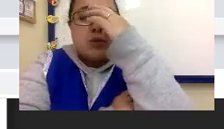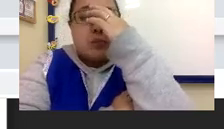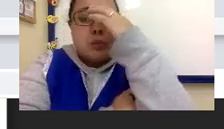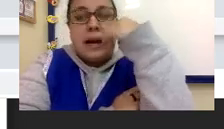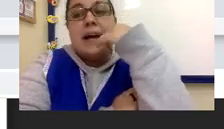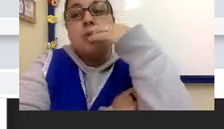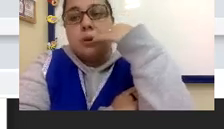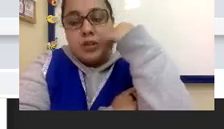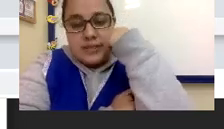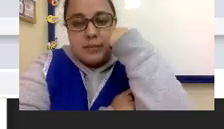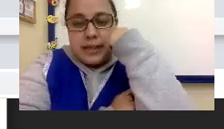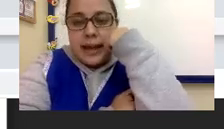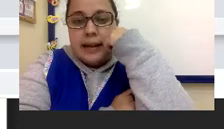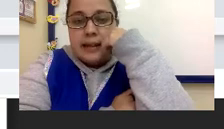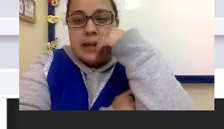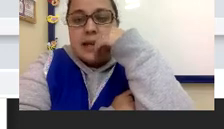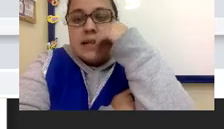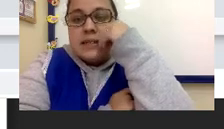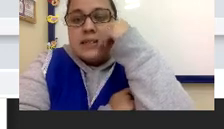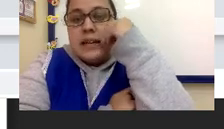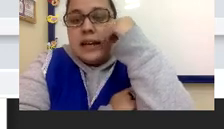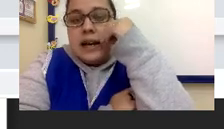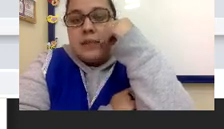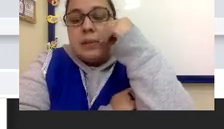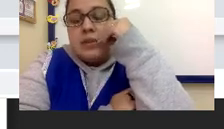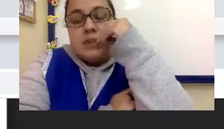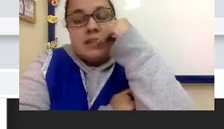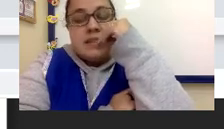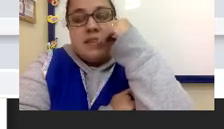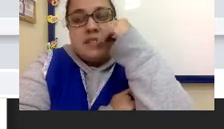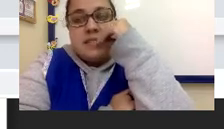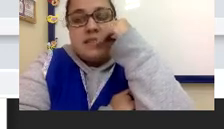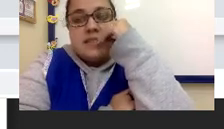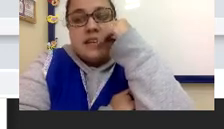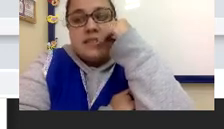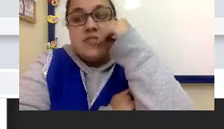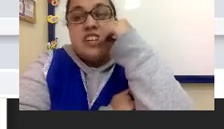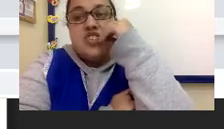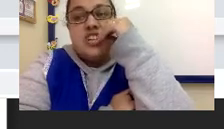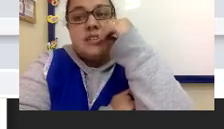comer, quando cai alguma coisa em cima dela, né? Tem aí, primeiro são essas aftas,